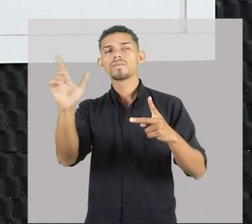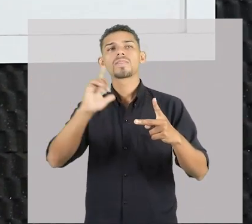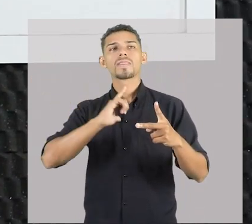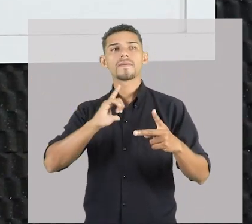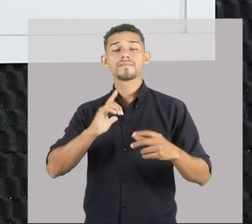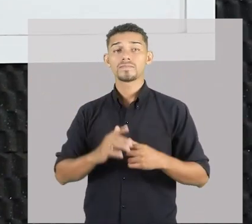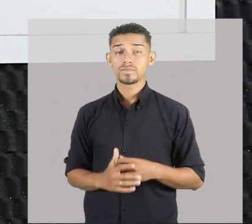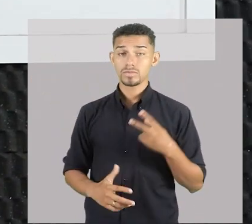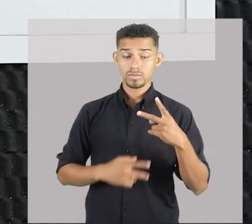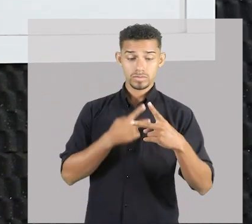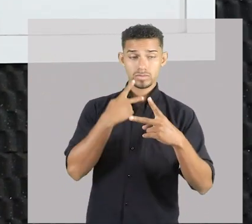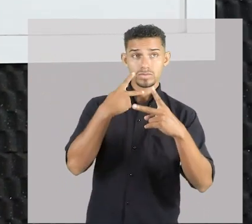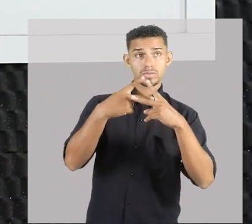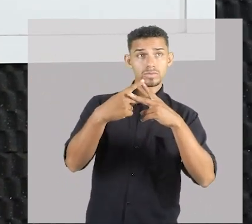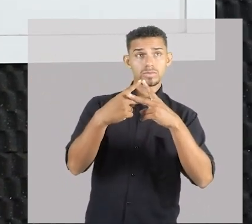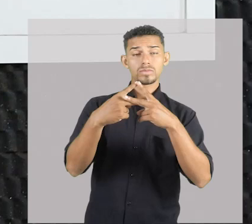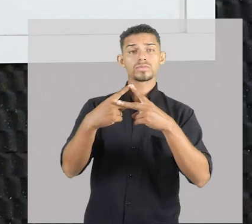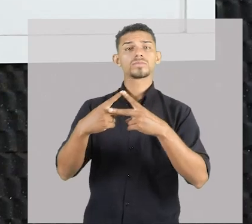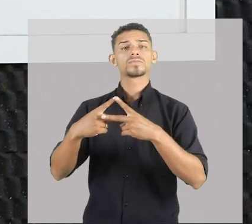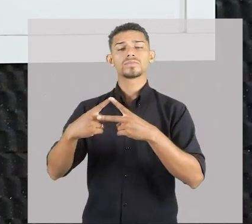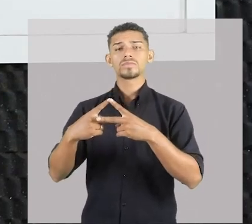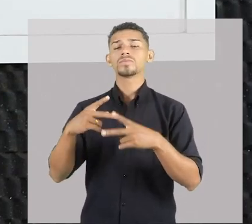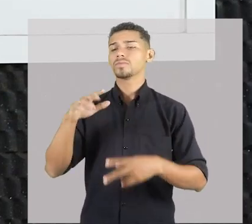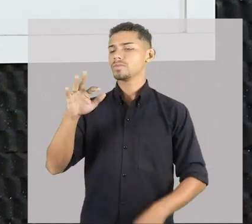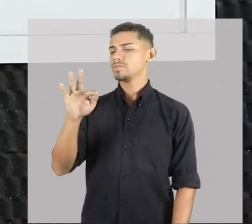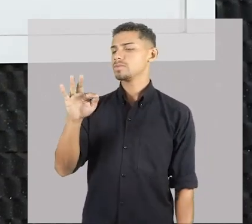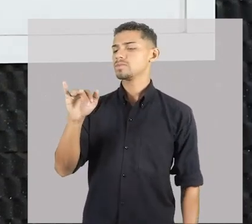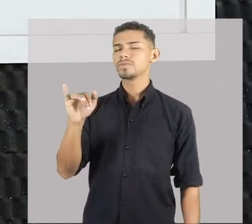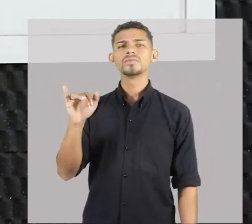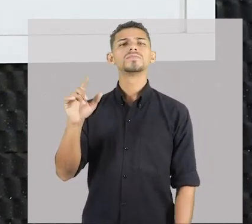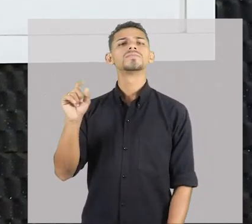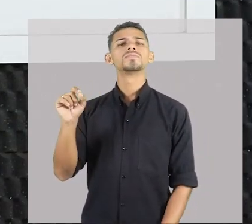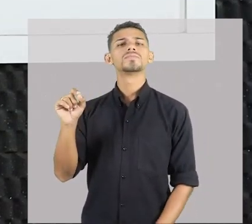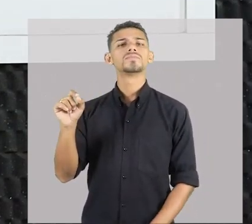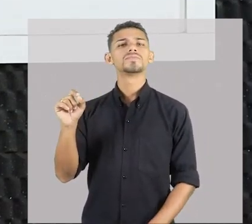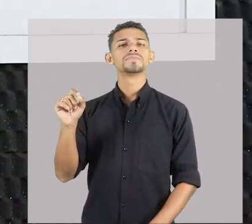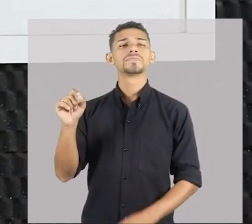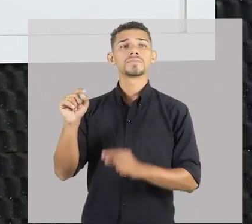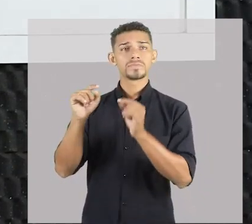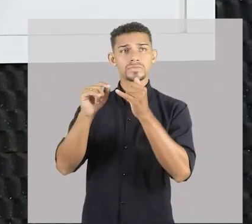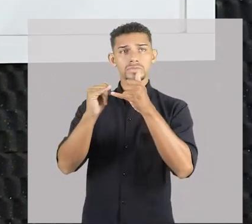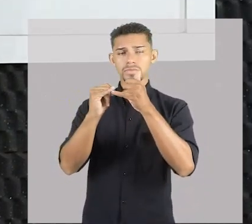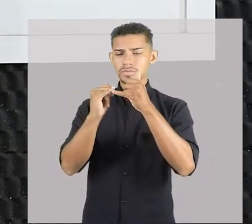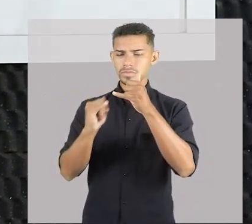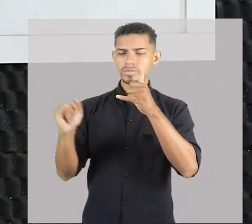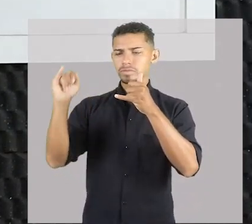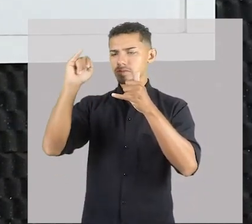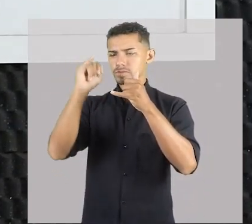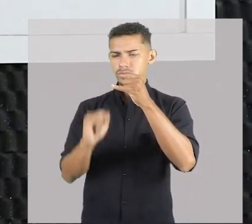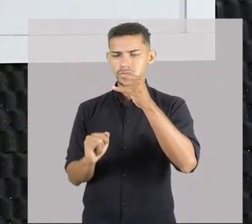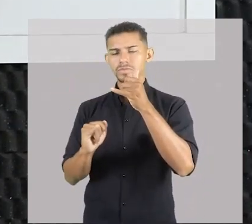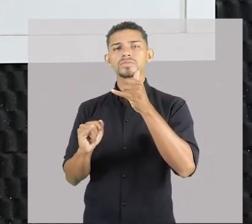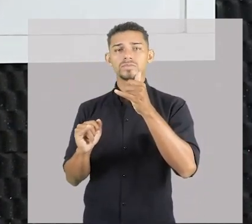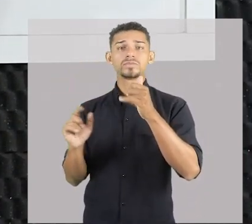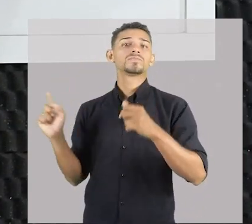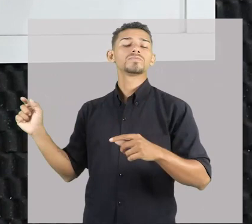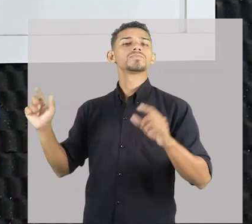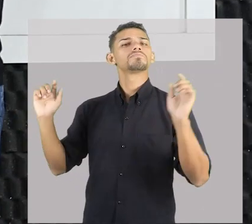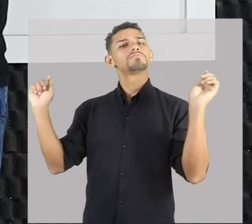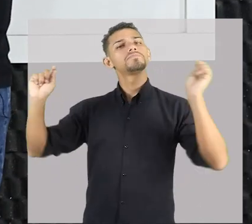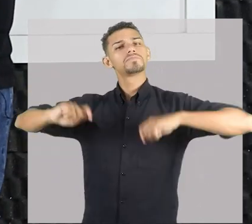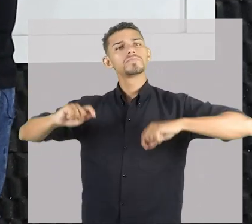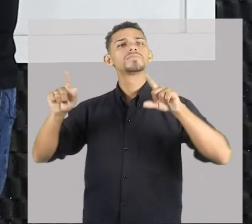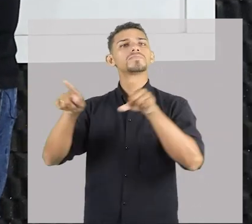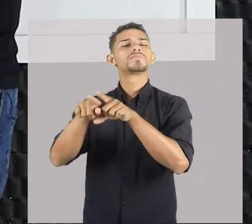o ΔΦ, que é o ângulo que foi descrito, tá? E a gente pode também medir